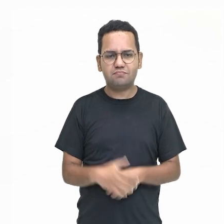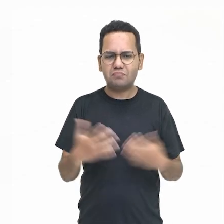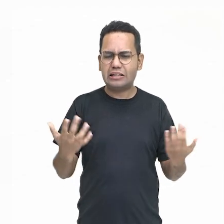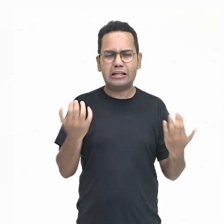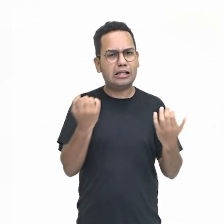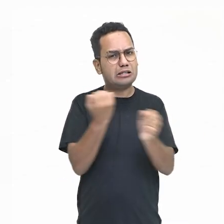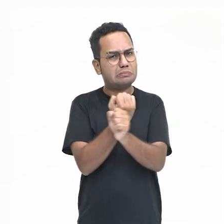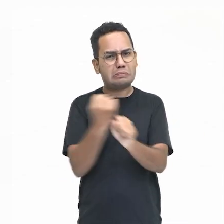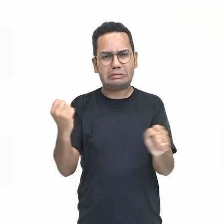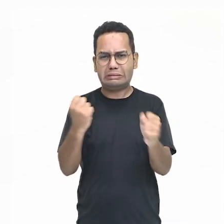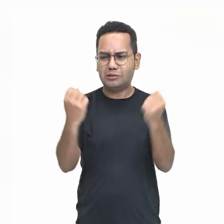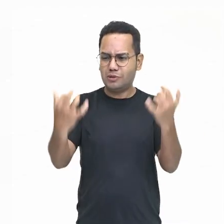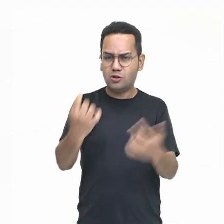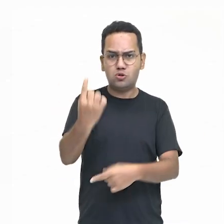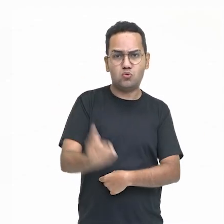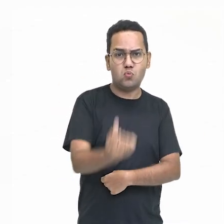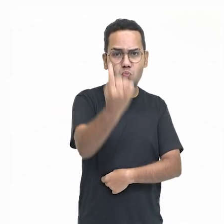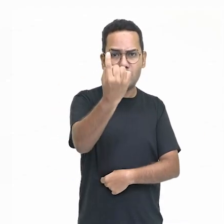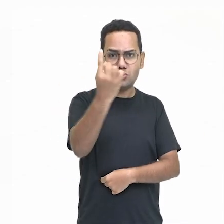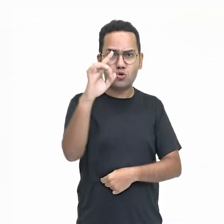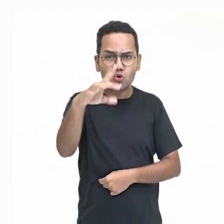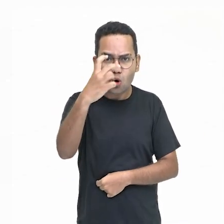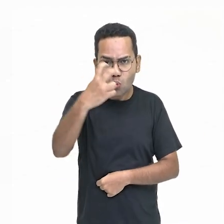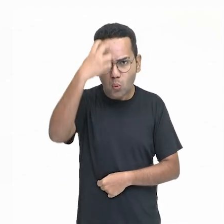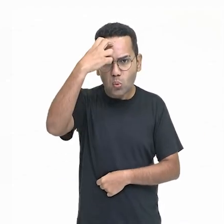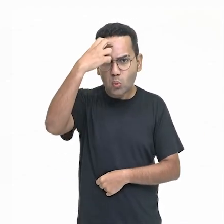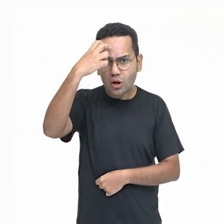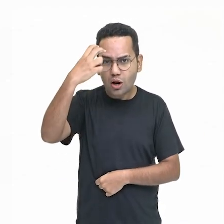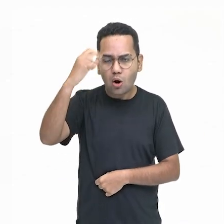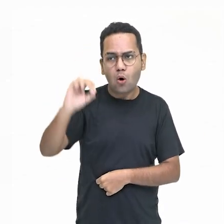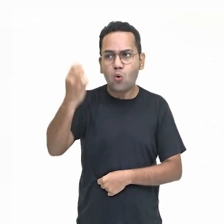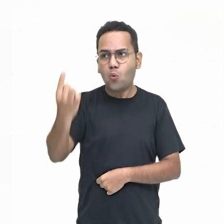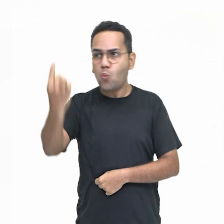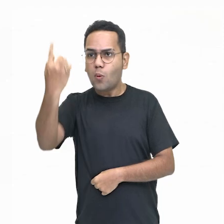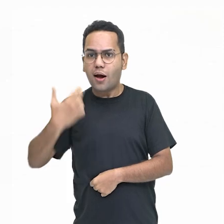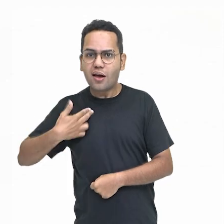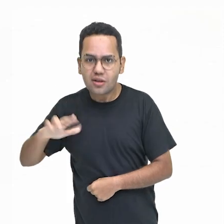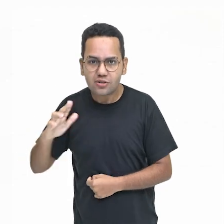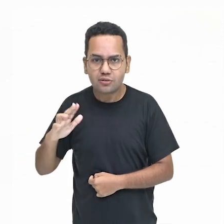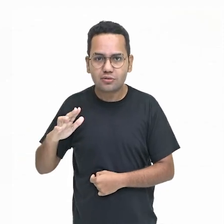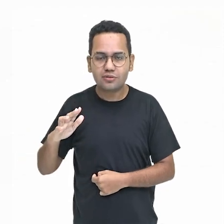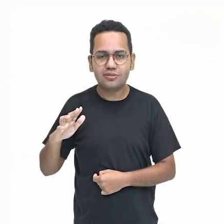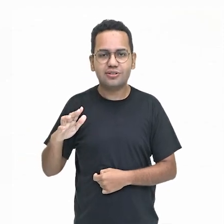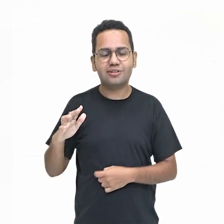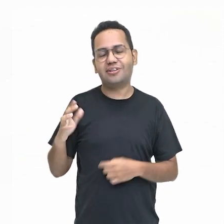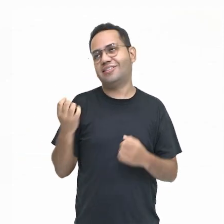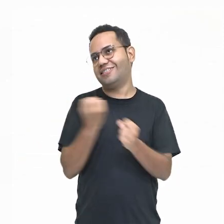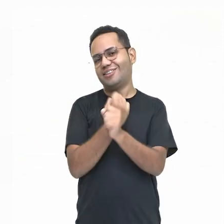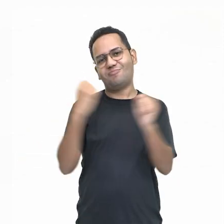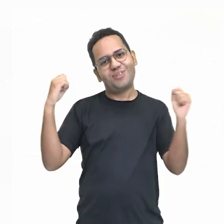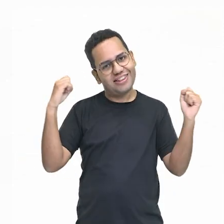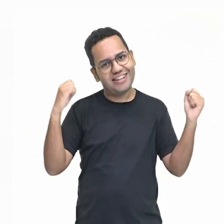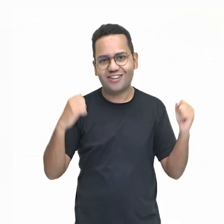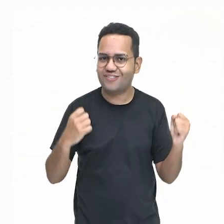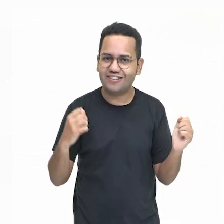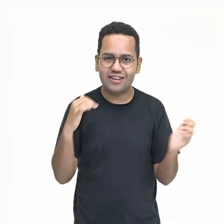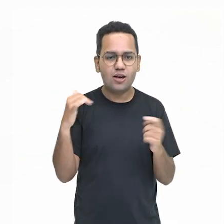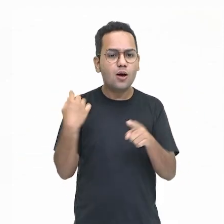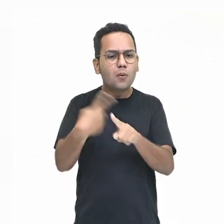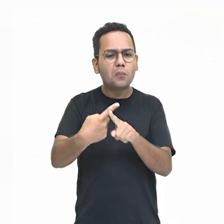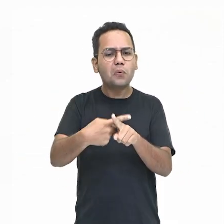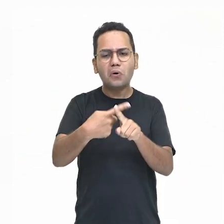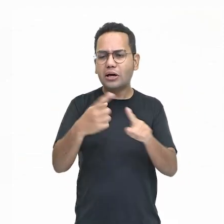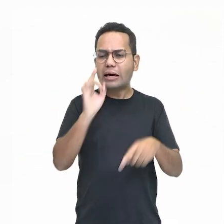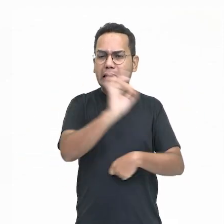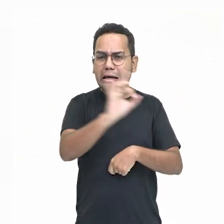indígena, é impossível falar também de uma única religião. Cada povo indígena brasileiro tem o seu próprio sistema